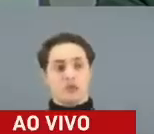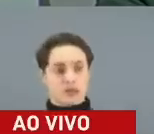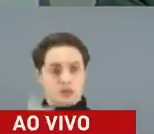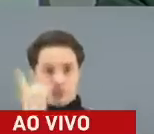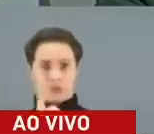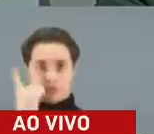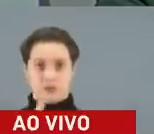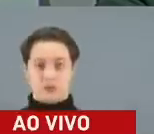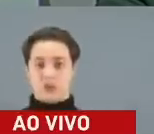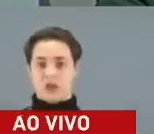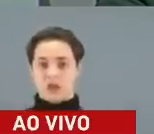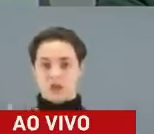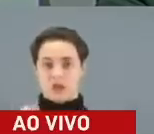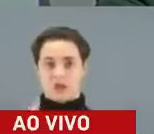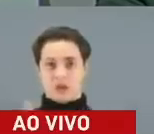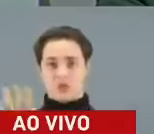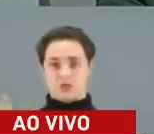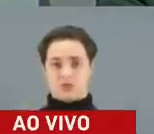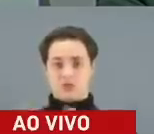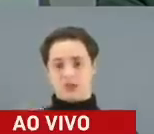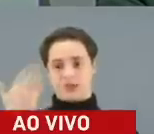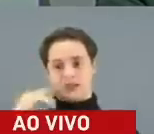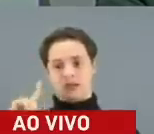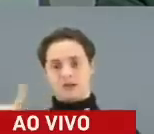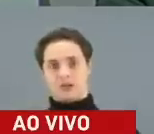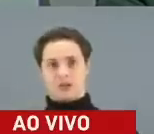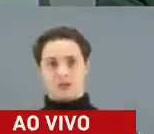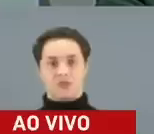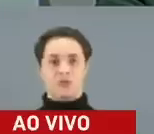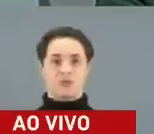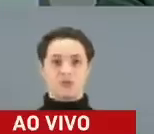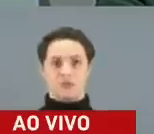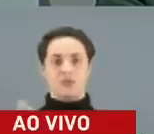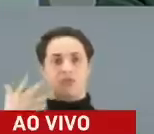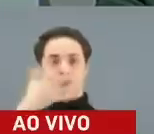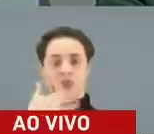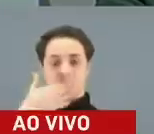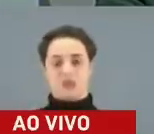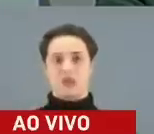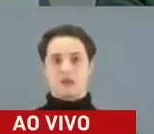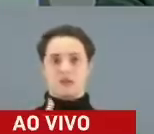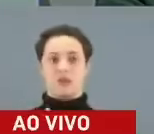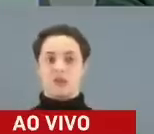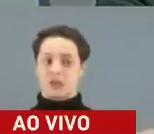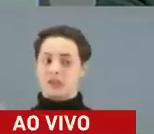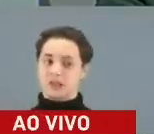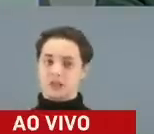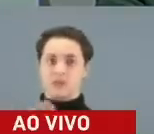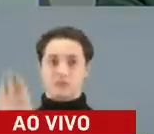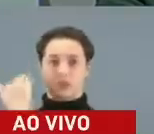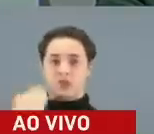Aliel estava inscrito, saiu, iniciamos aqui a fala das lideranças. Ele estava